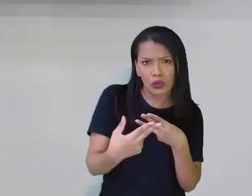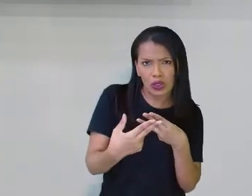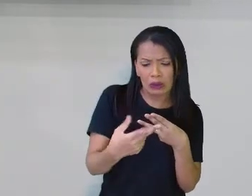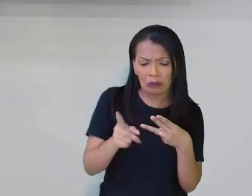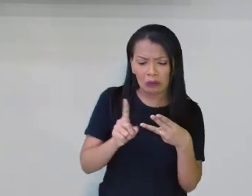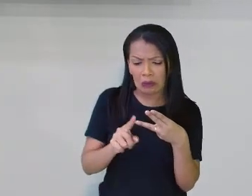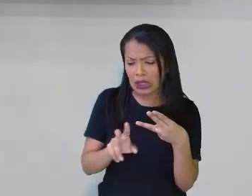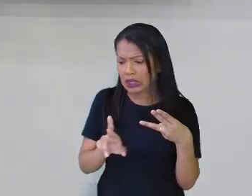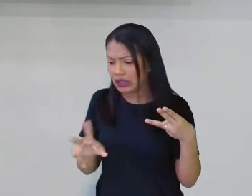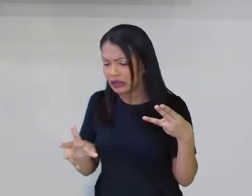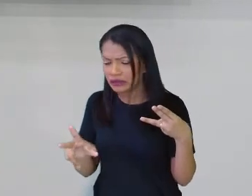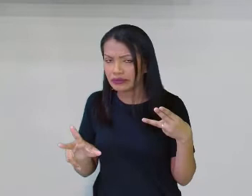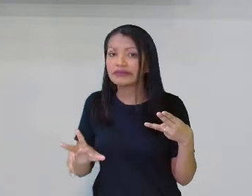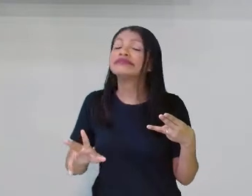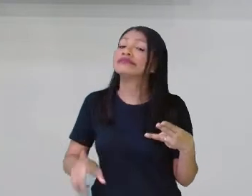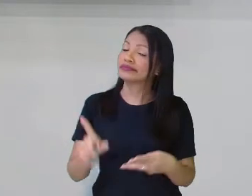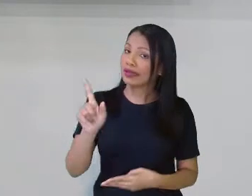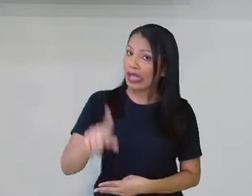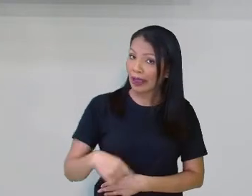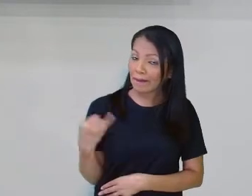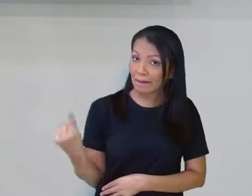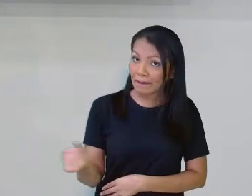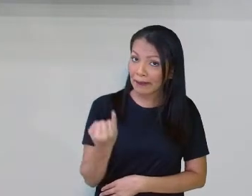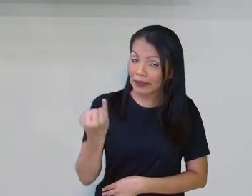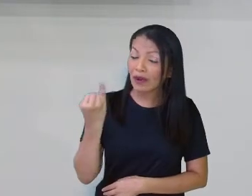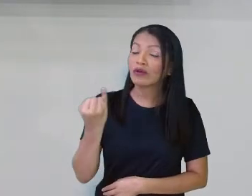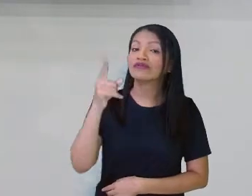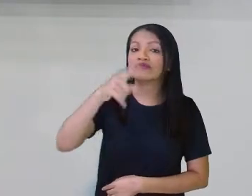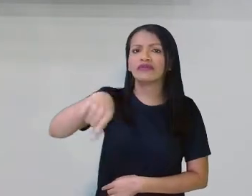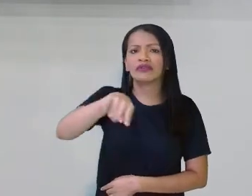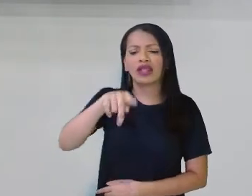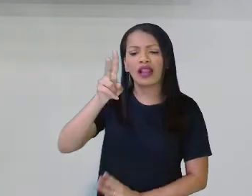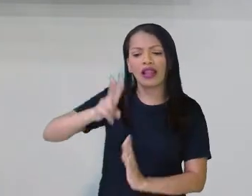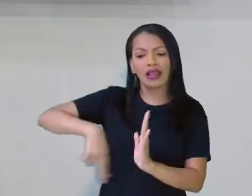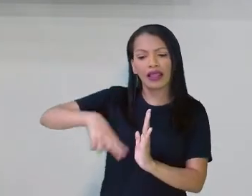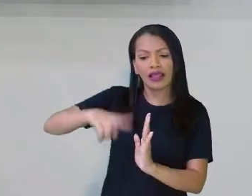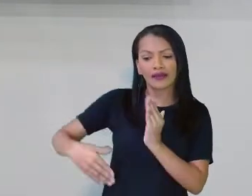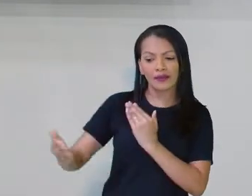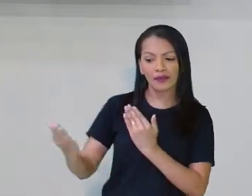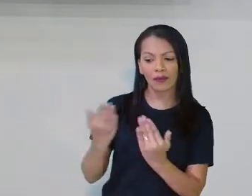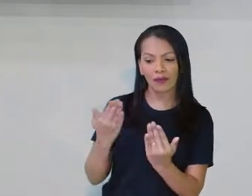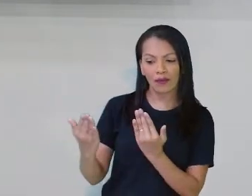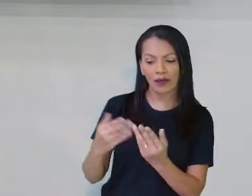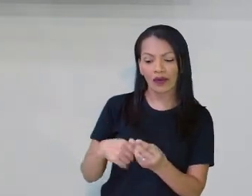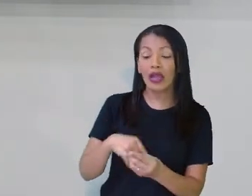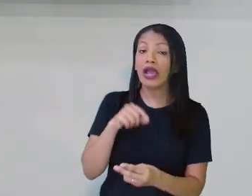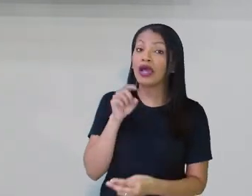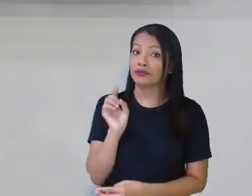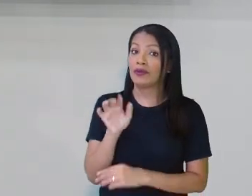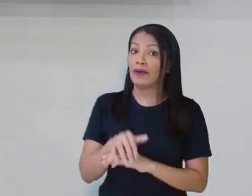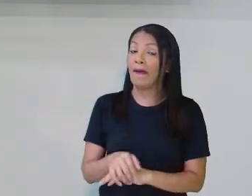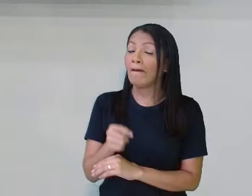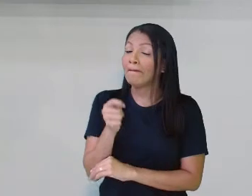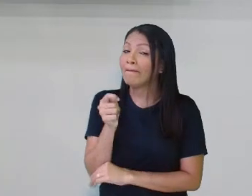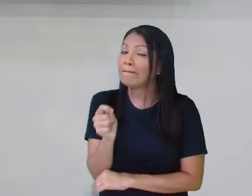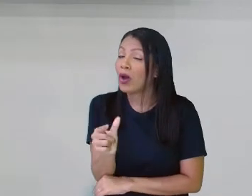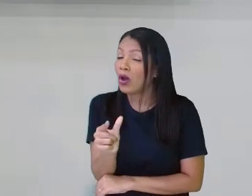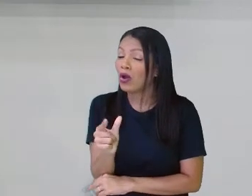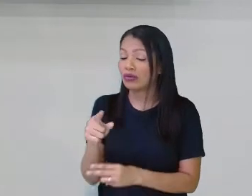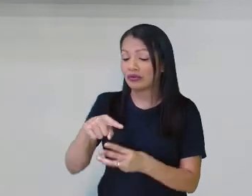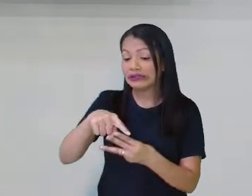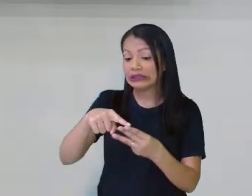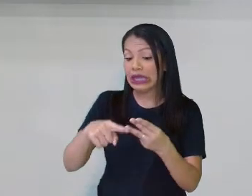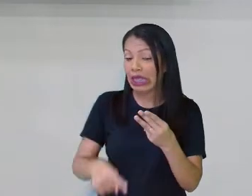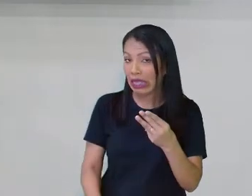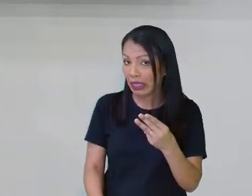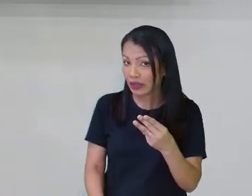que você vá lendo e comparando. E aí a gente diz, no mínimo, 3 fontes para poder ter uma base, não